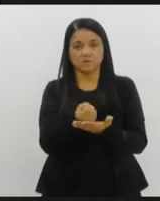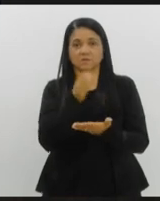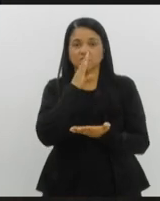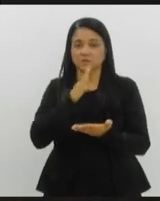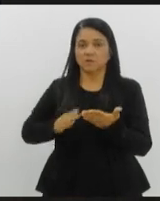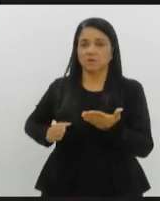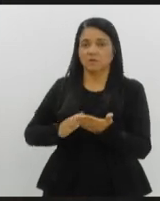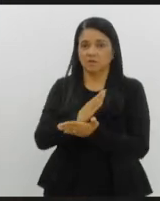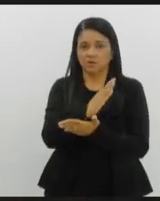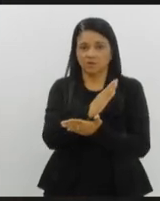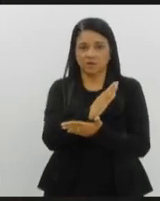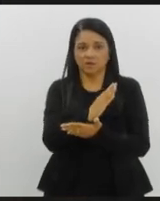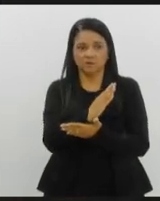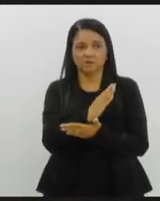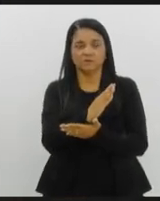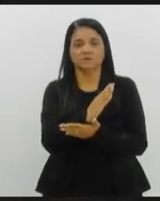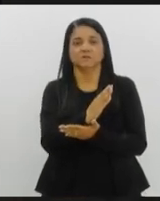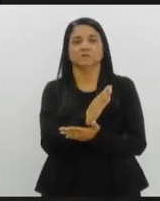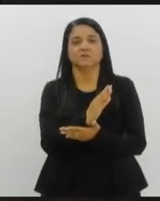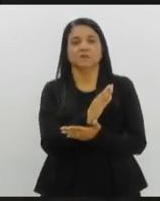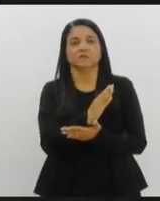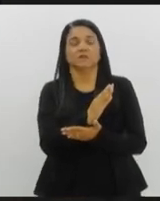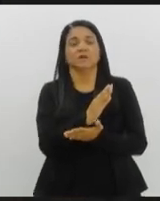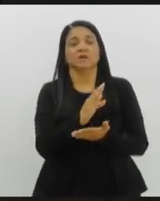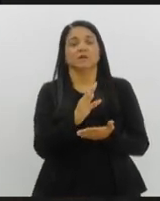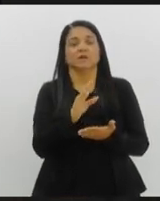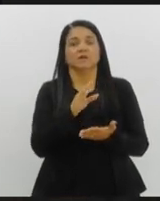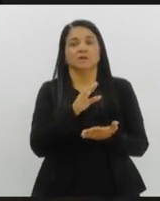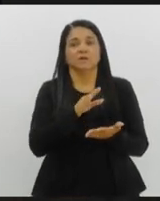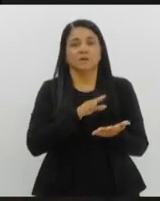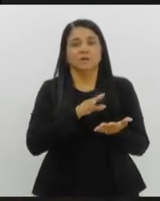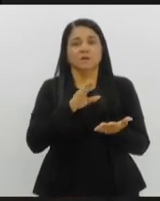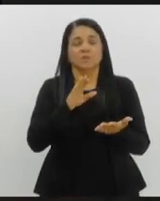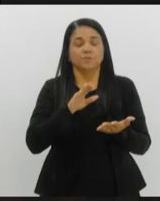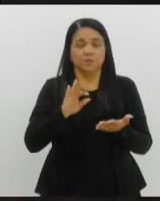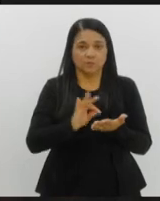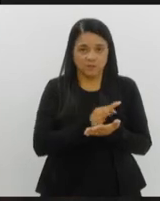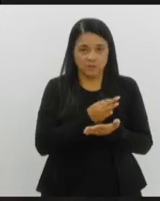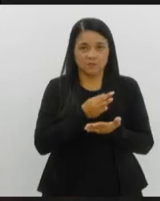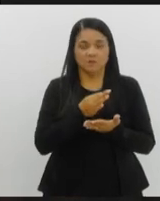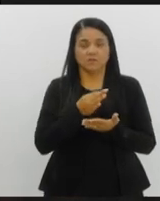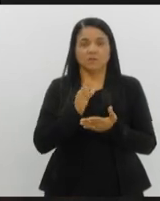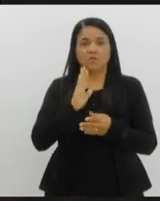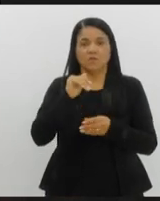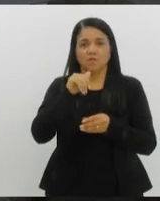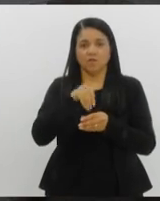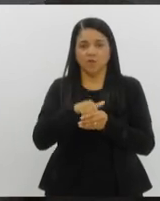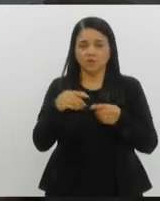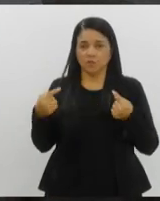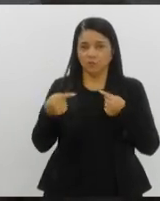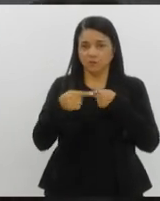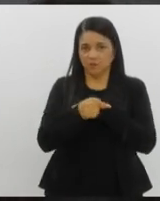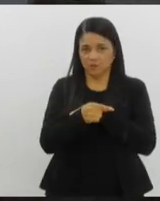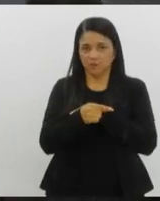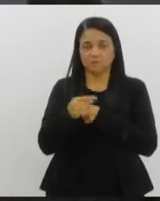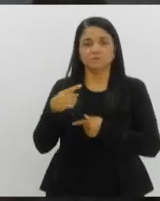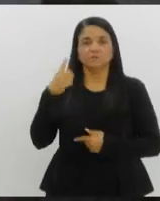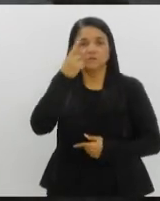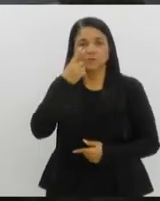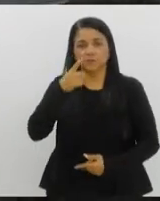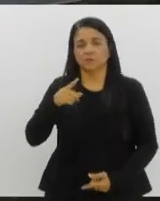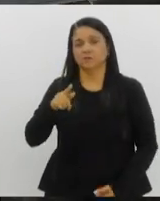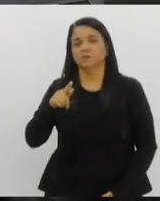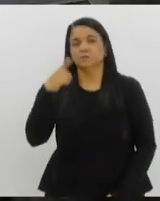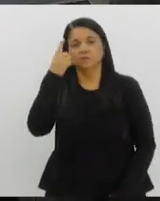aprovam, permaneçam como estão. Aprovado, vai a pública promulgação com voto contrário do deputado Carlos